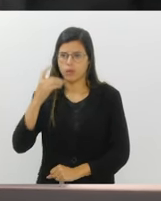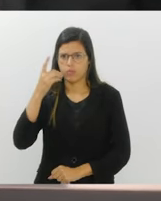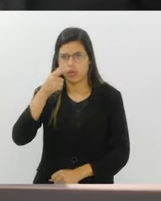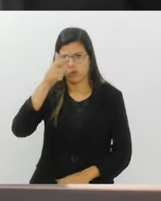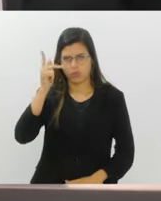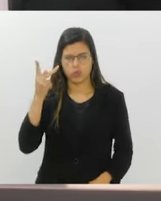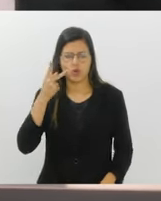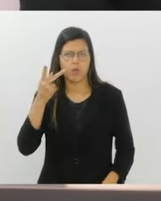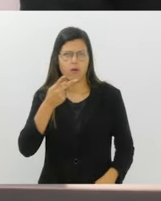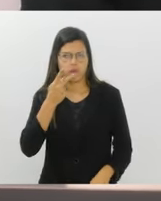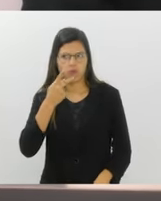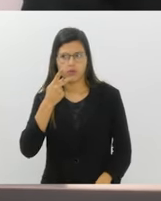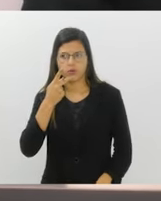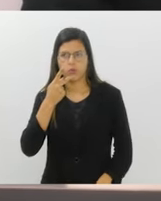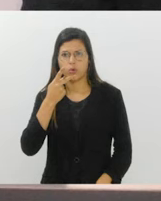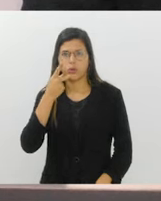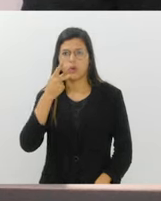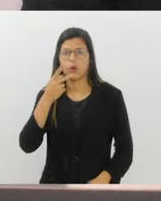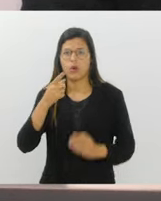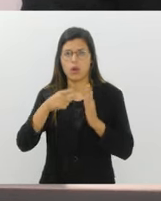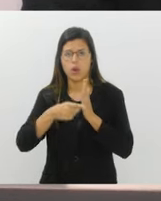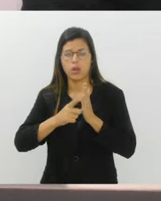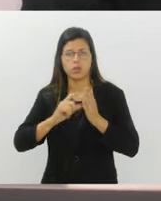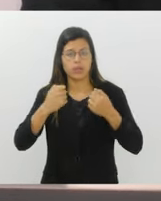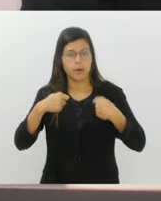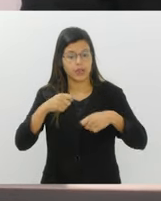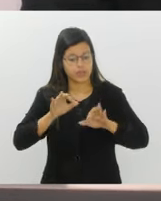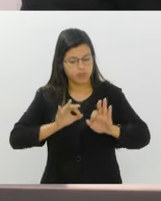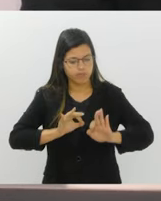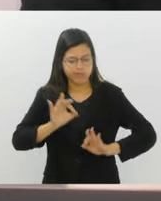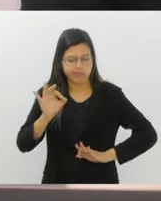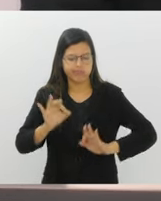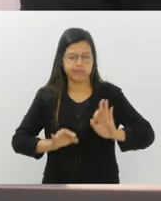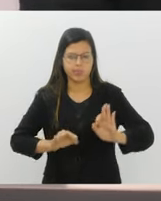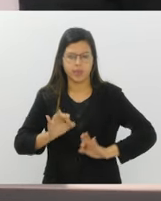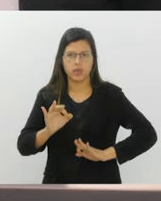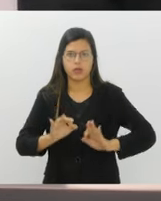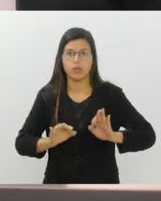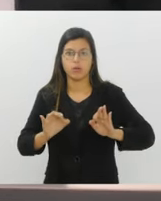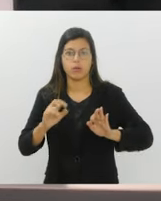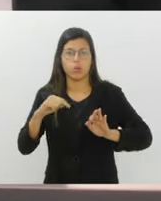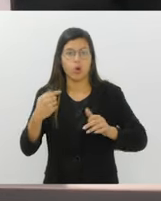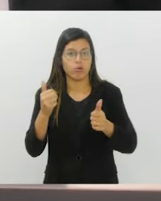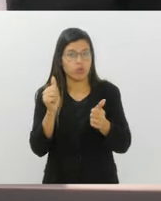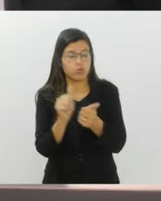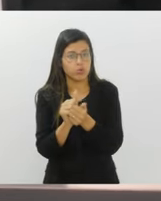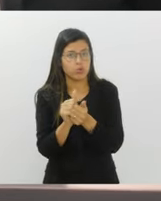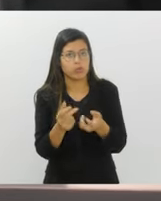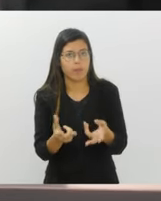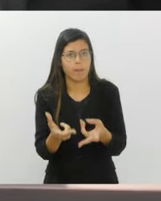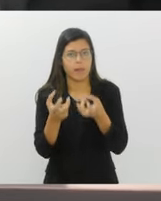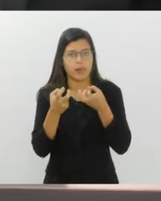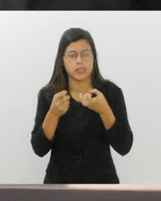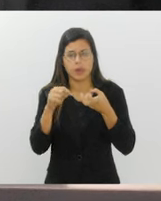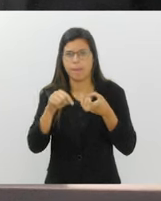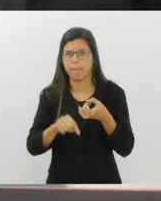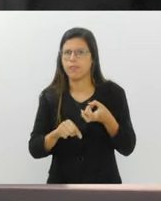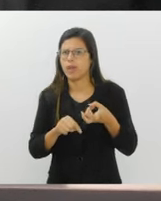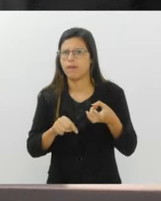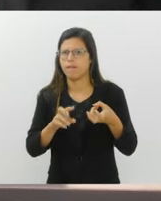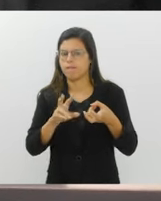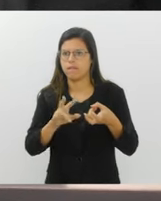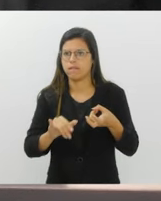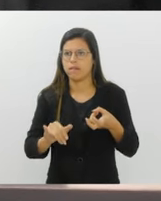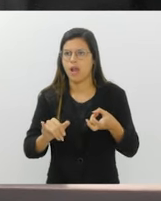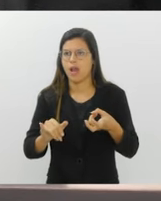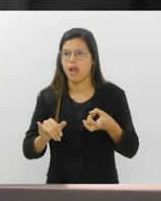Paulo falou, tem que ser feito algo com planejamento, que nós juntos enxerguemos que aquilo ali vai ter